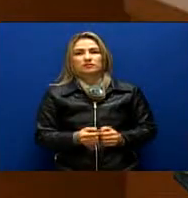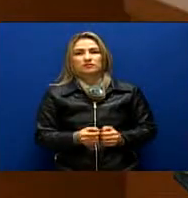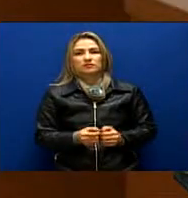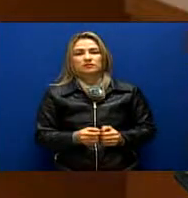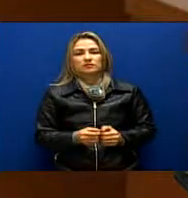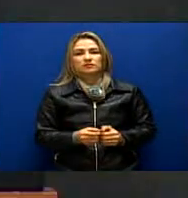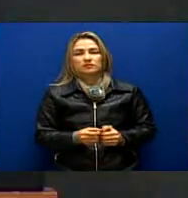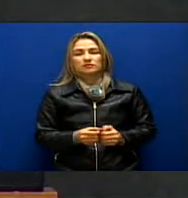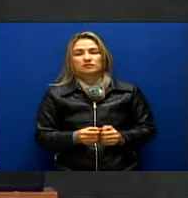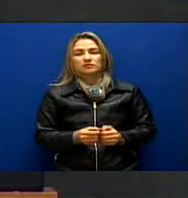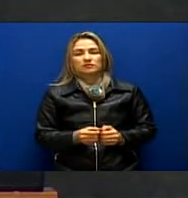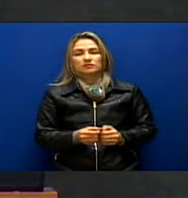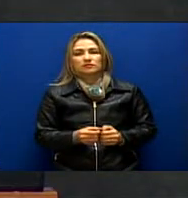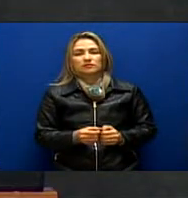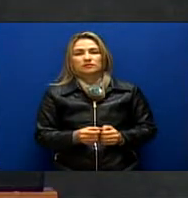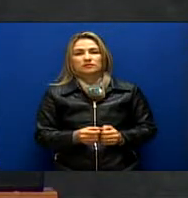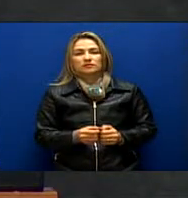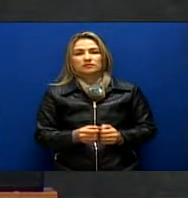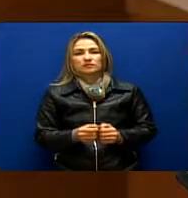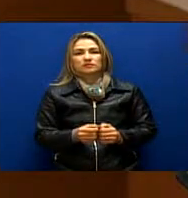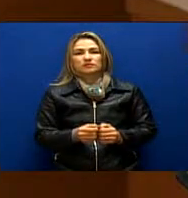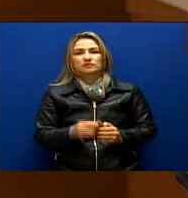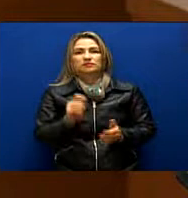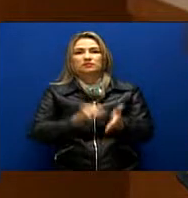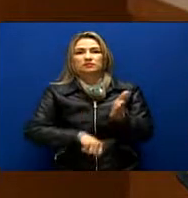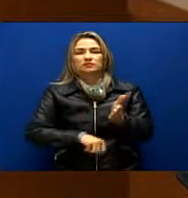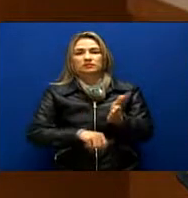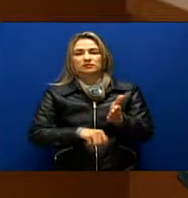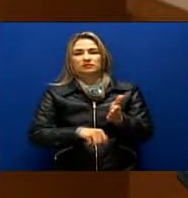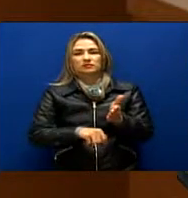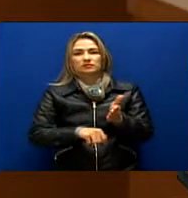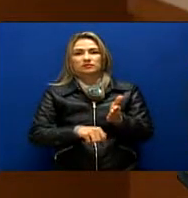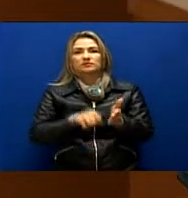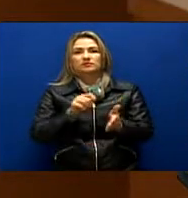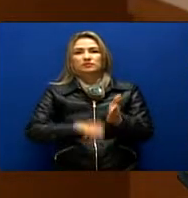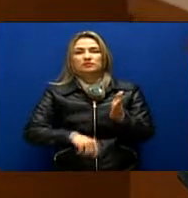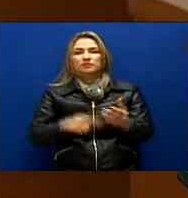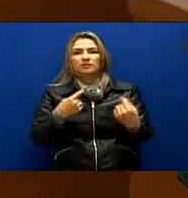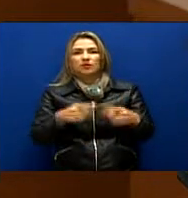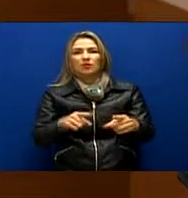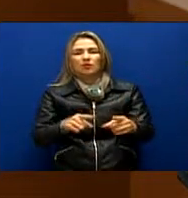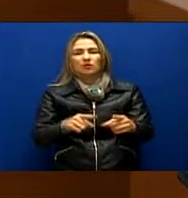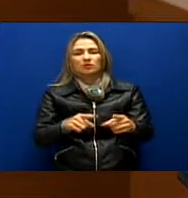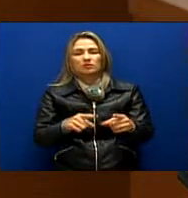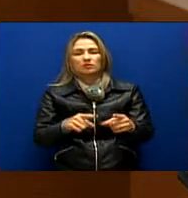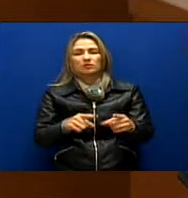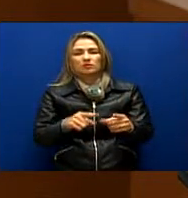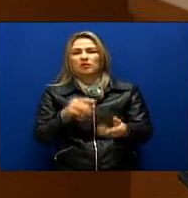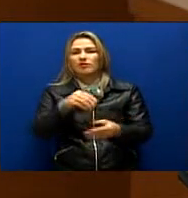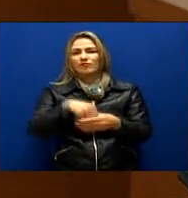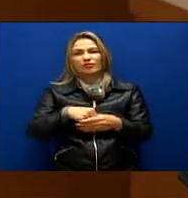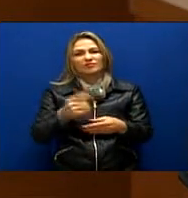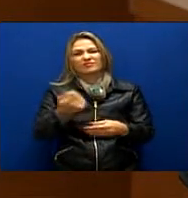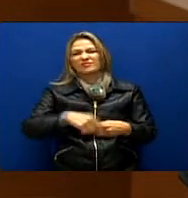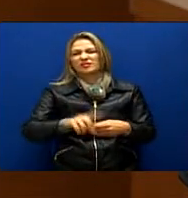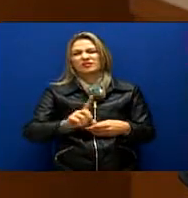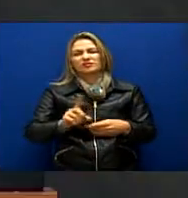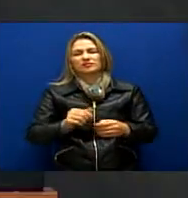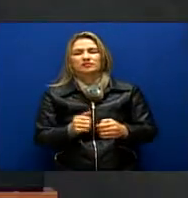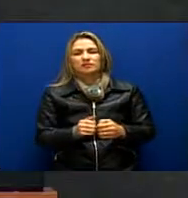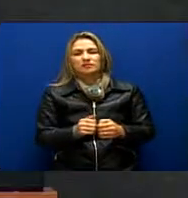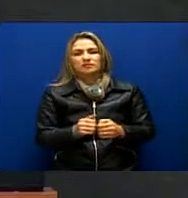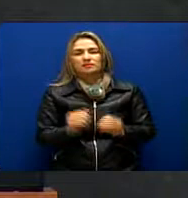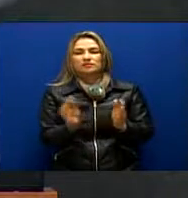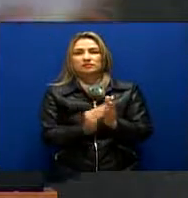certo. Então ela já não vota, não vota o parecer. E exatamente. Não certo. Vota o parecer, vota na tá próxima. Correto. Vossa Excelência está correto, não tem problema. Não, porque ele já